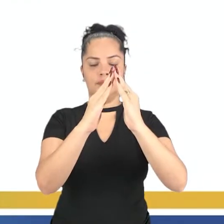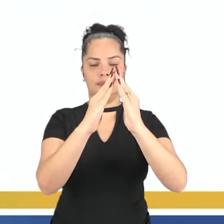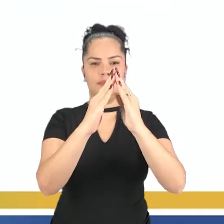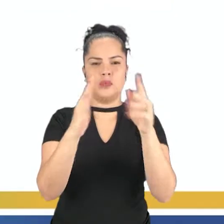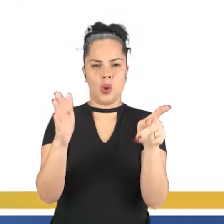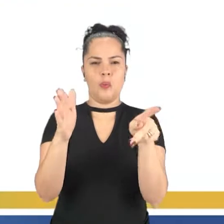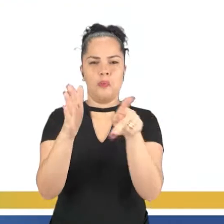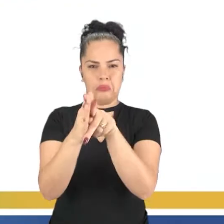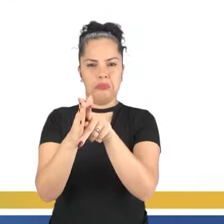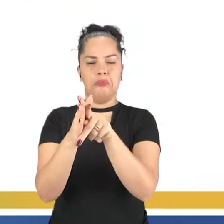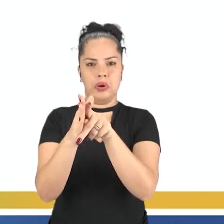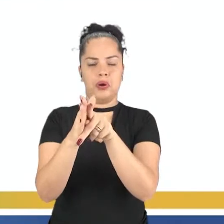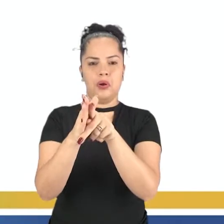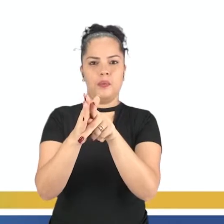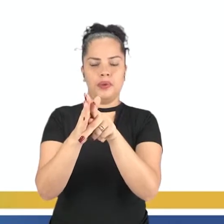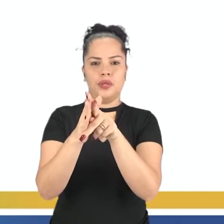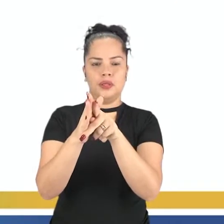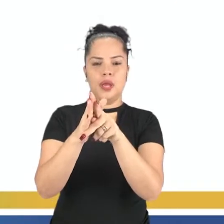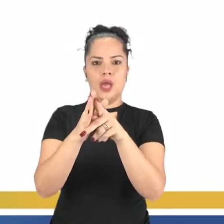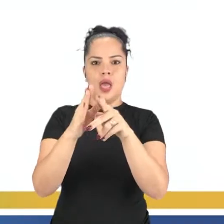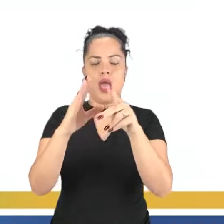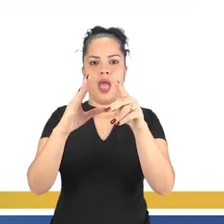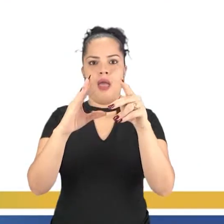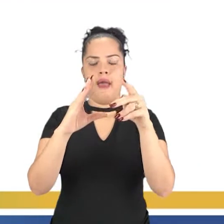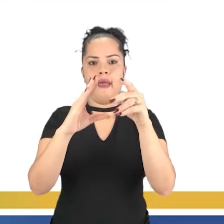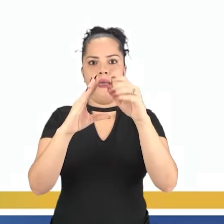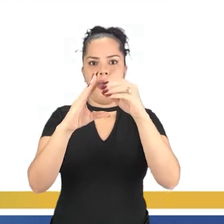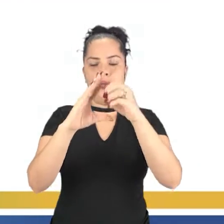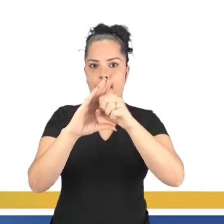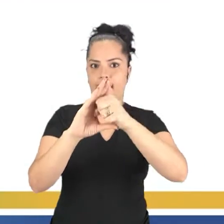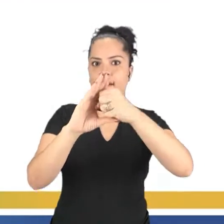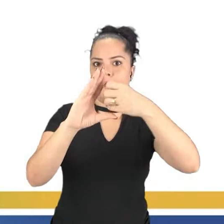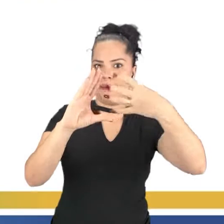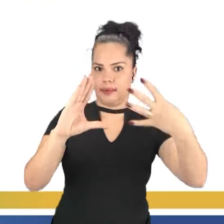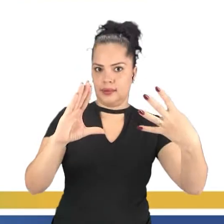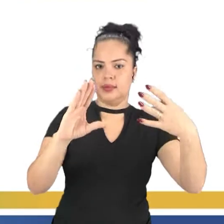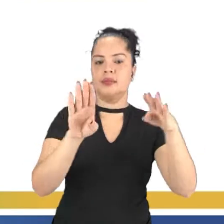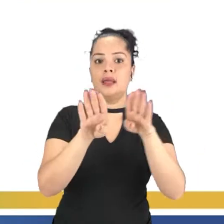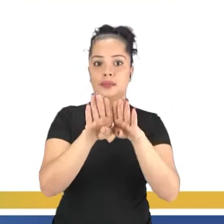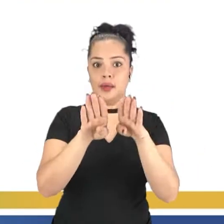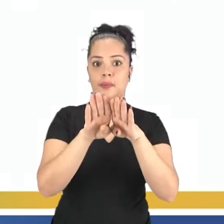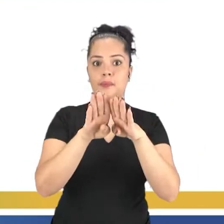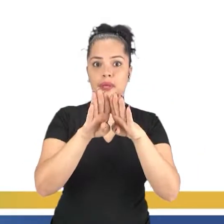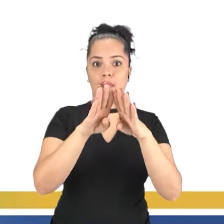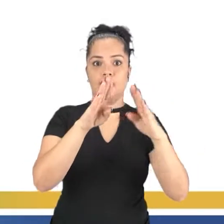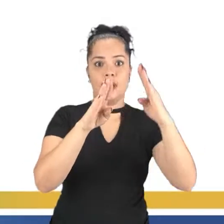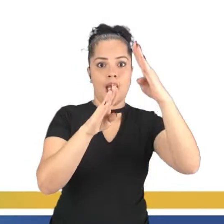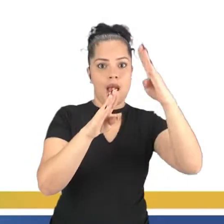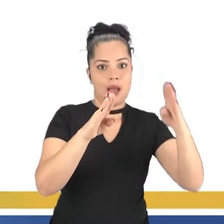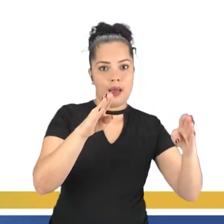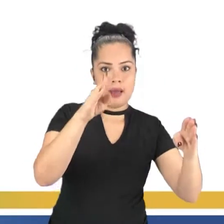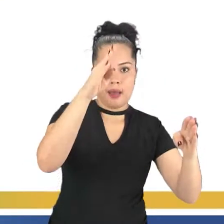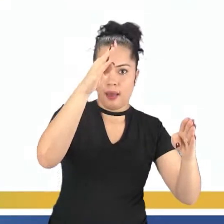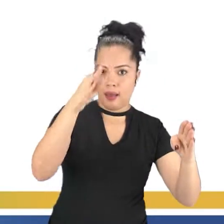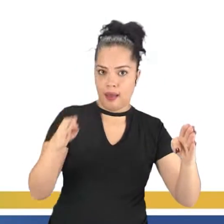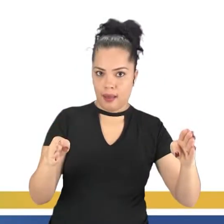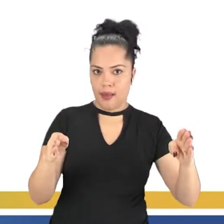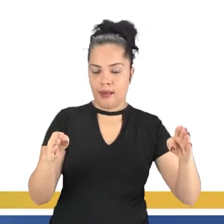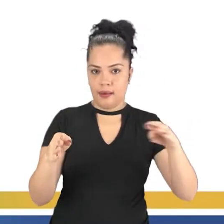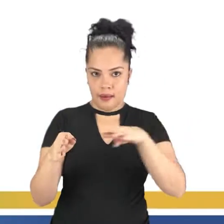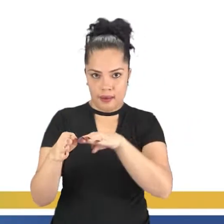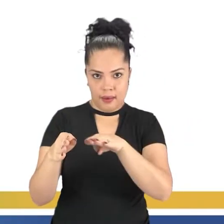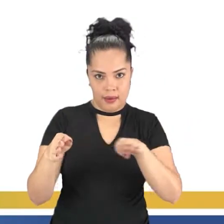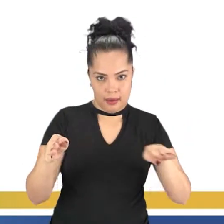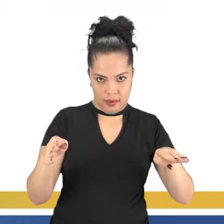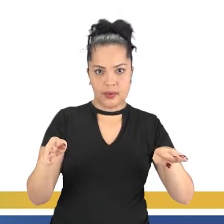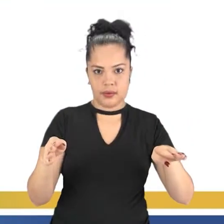e uma base. E todas as arestas laterais, né, a gente chama de aresta, essas linhas, elas